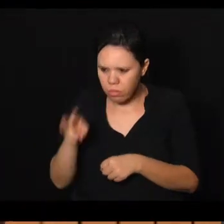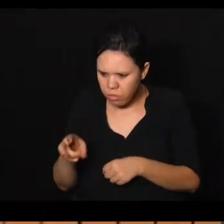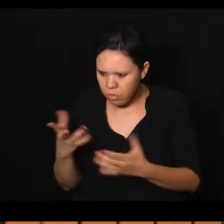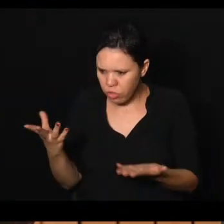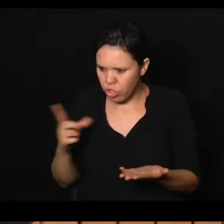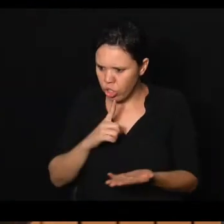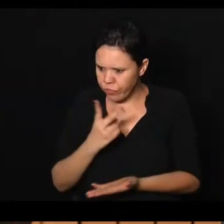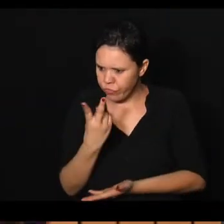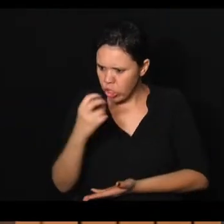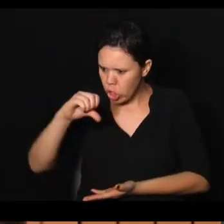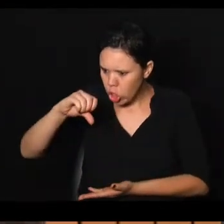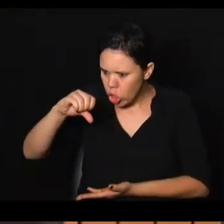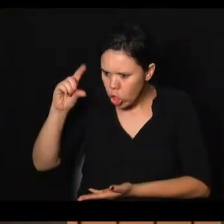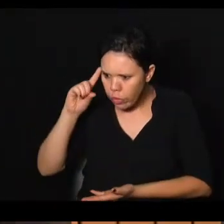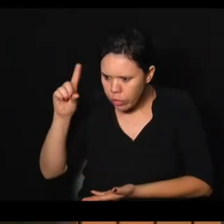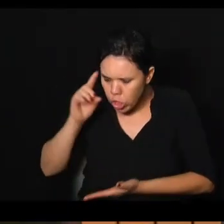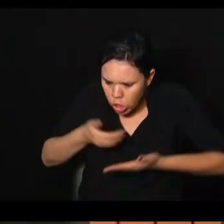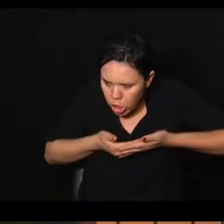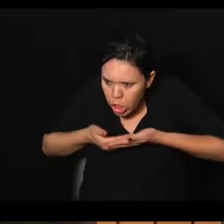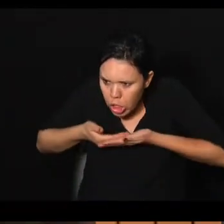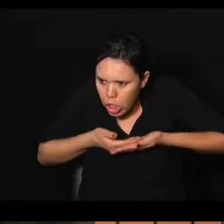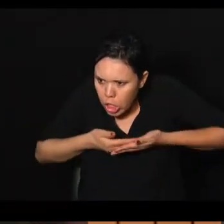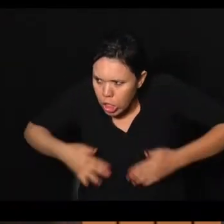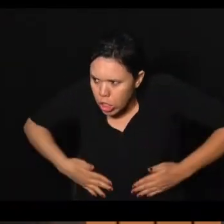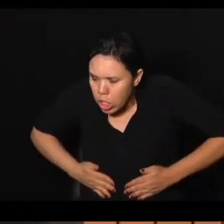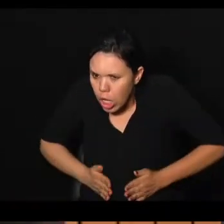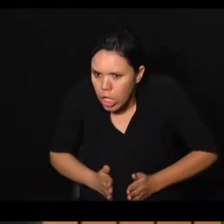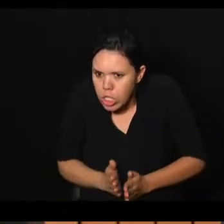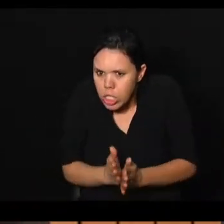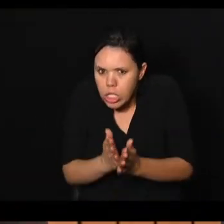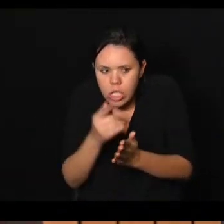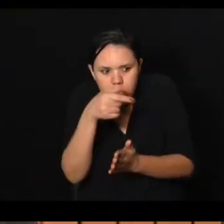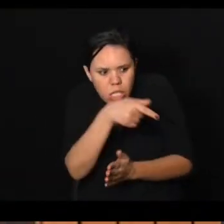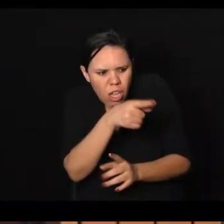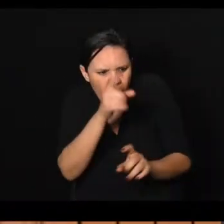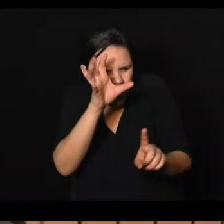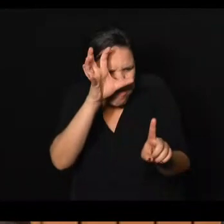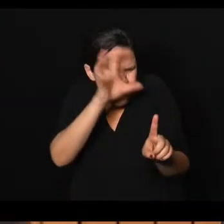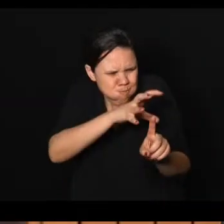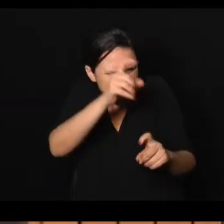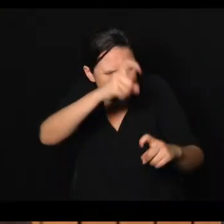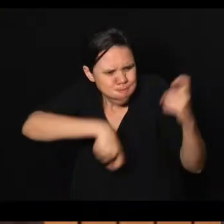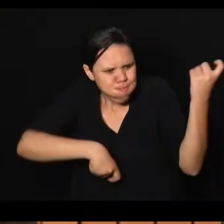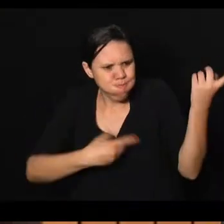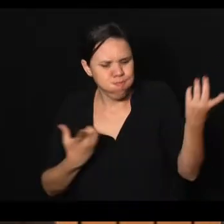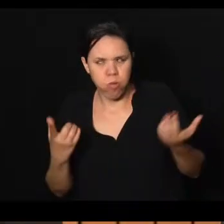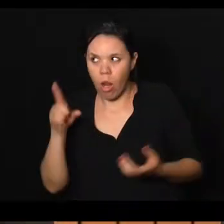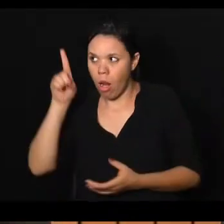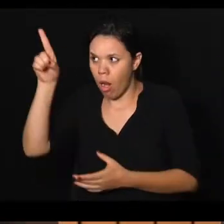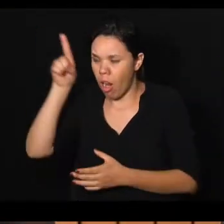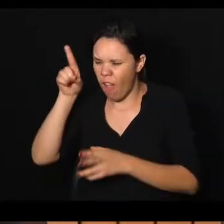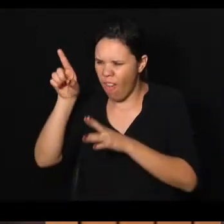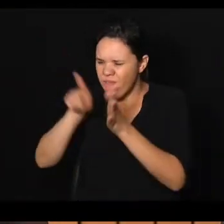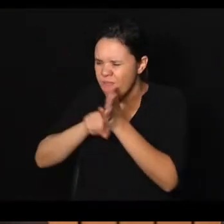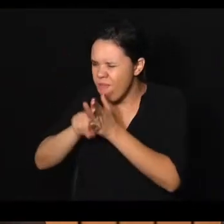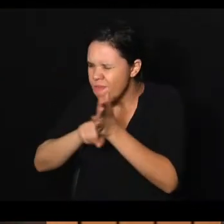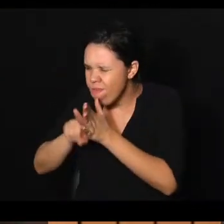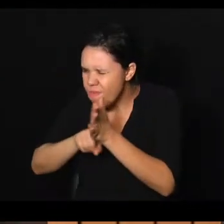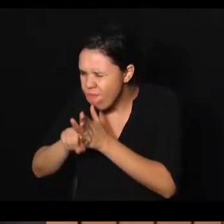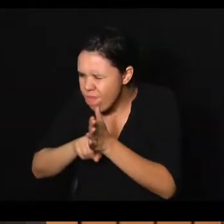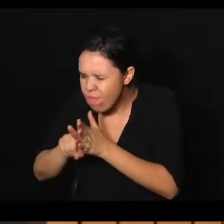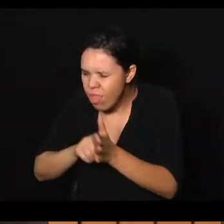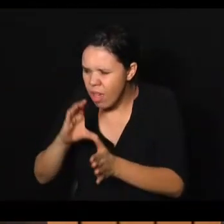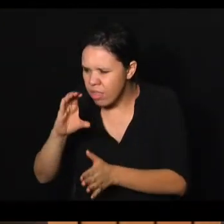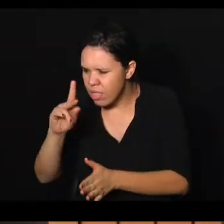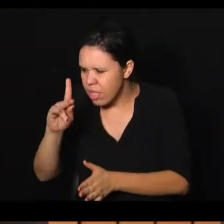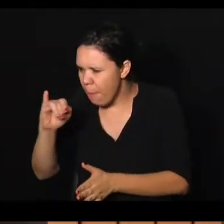29 dias. Nós recebemos agora imagem na CPI dos maus tratos no Senado de crianças de